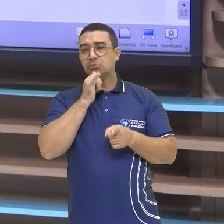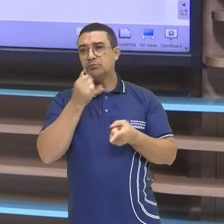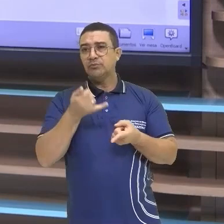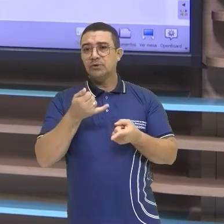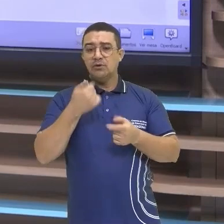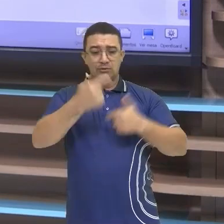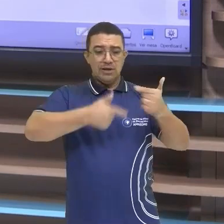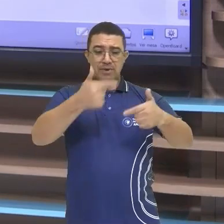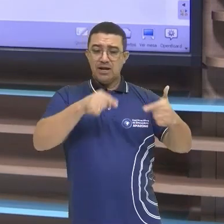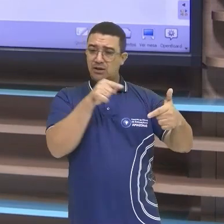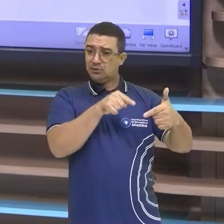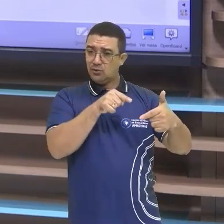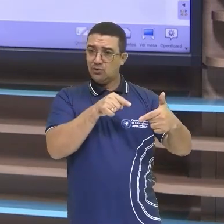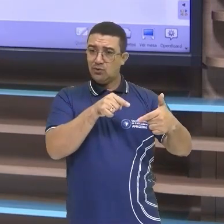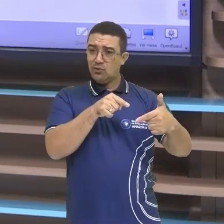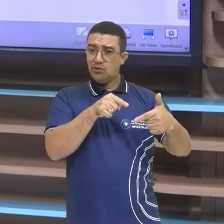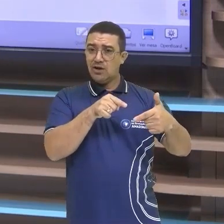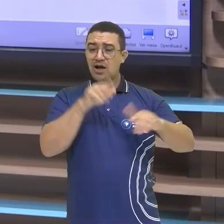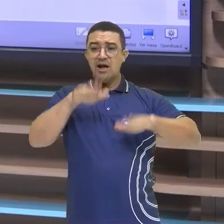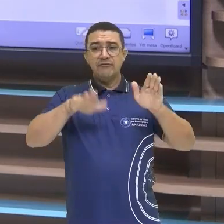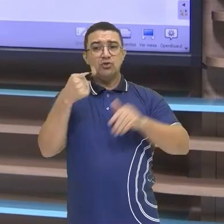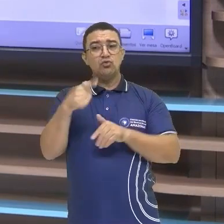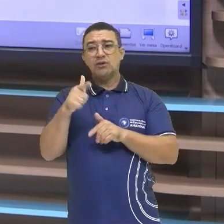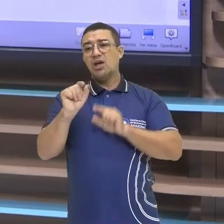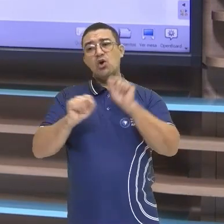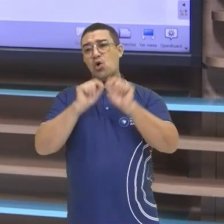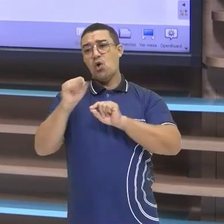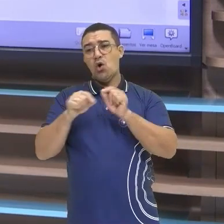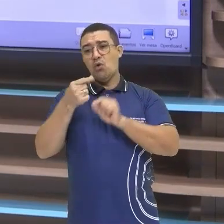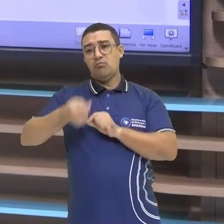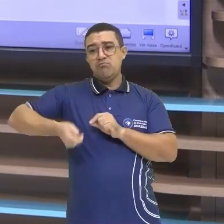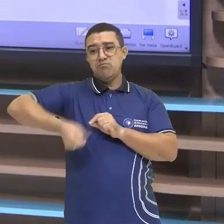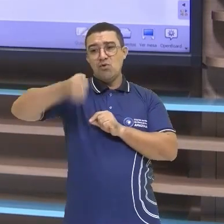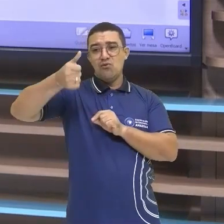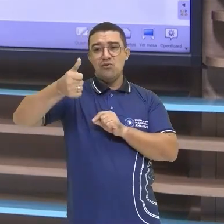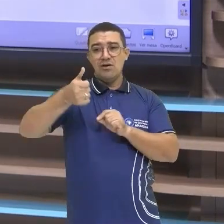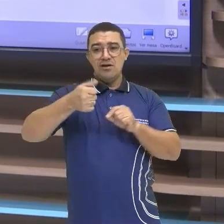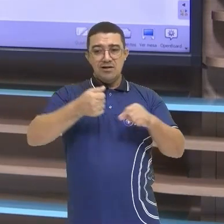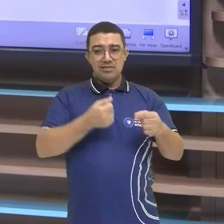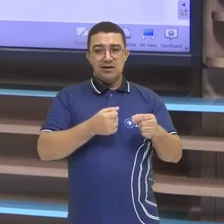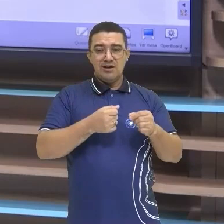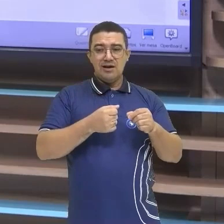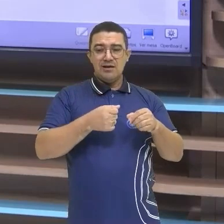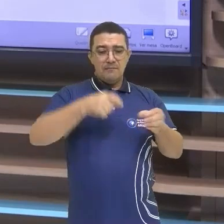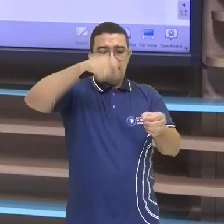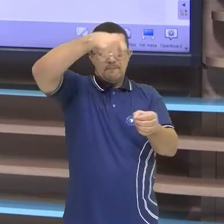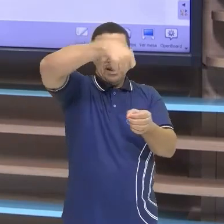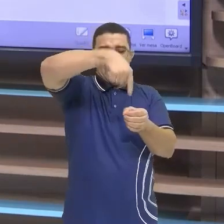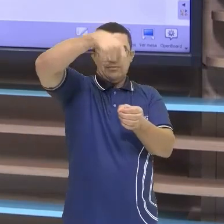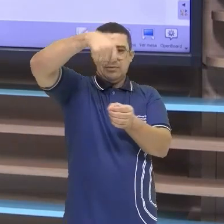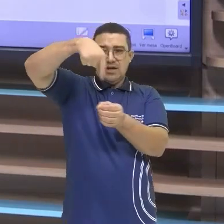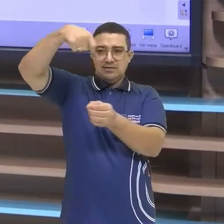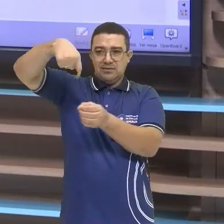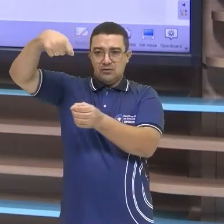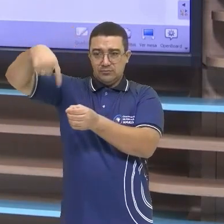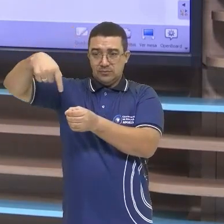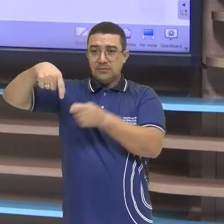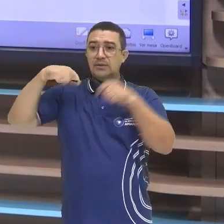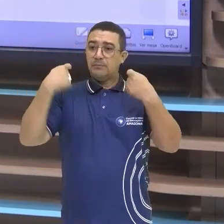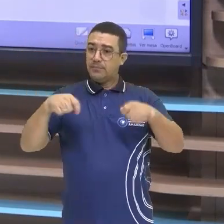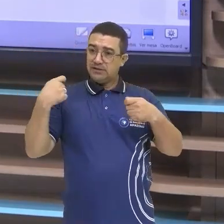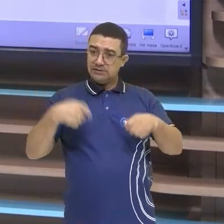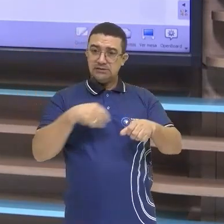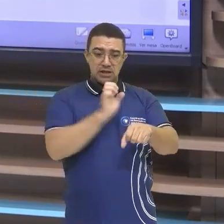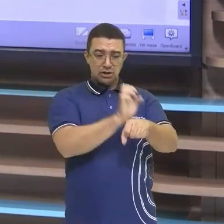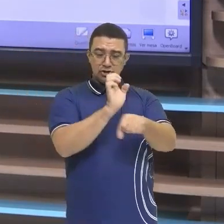esses trabalhadores eles não têm como fazer isso. Então, é necessário haver essa sensibilidade do Estado para